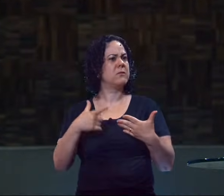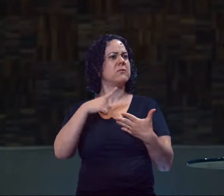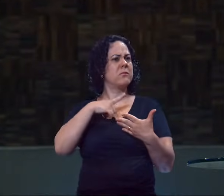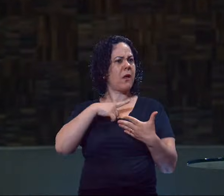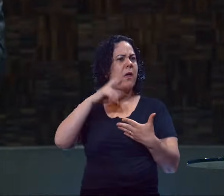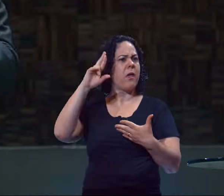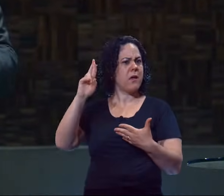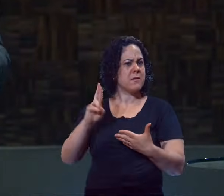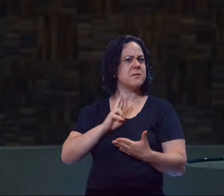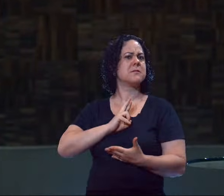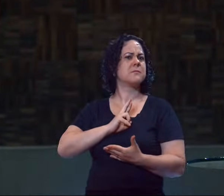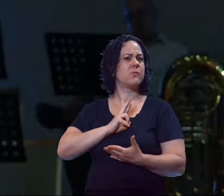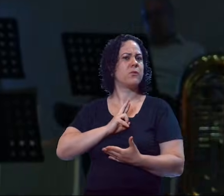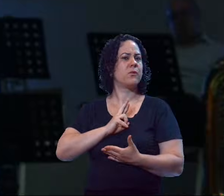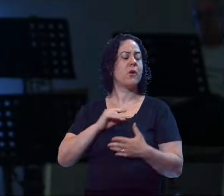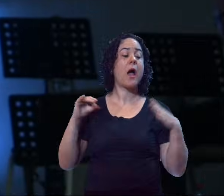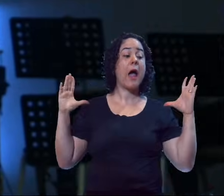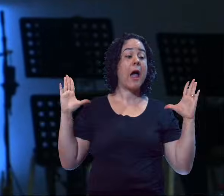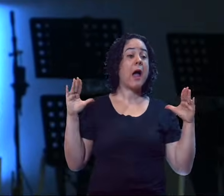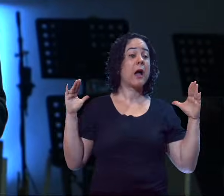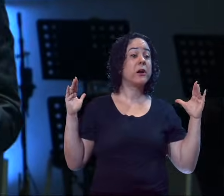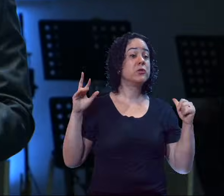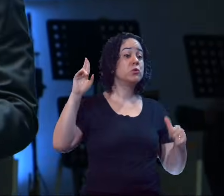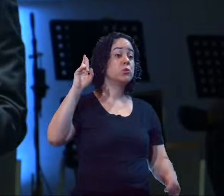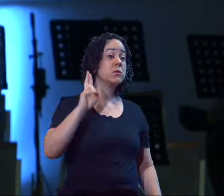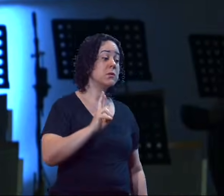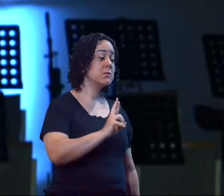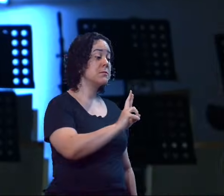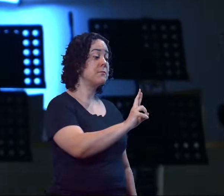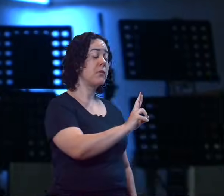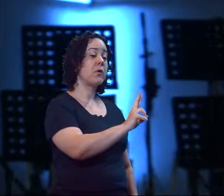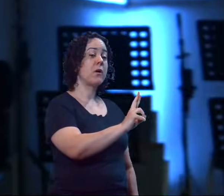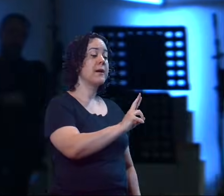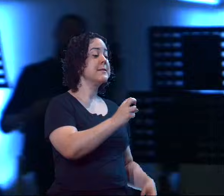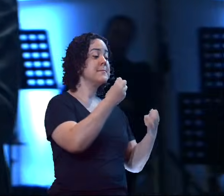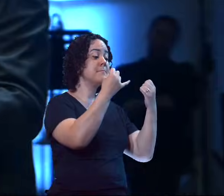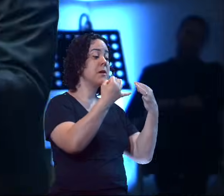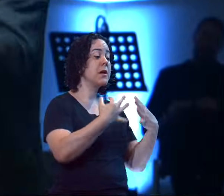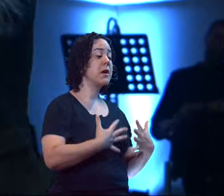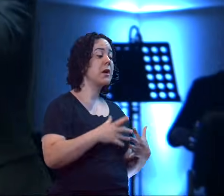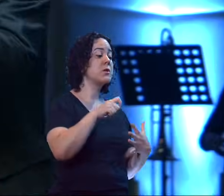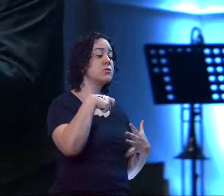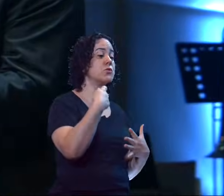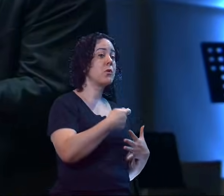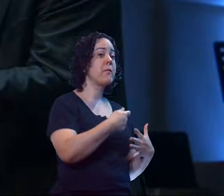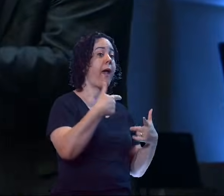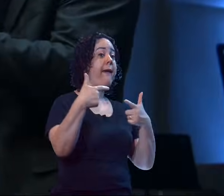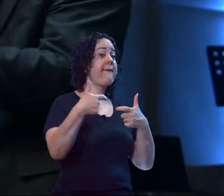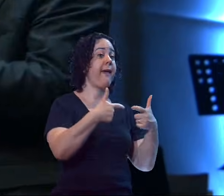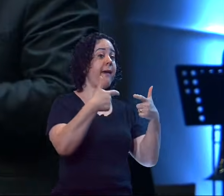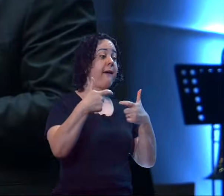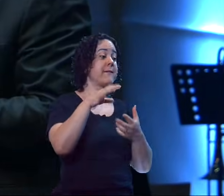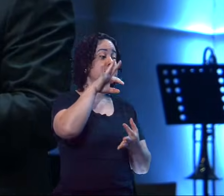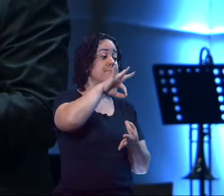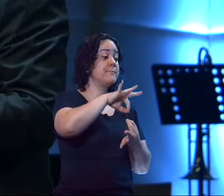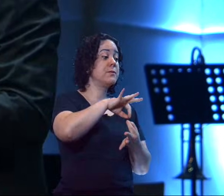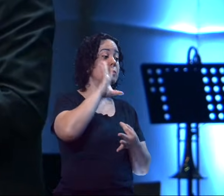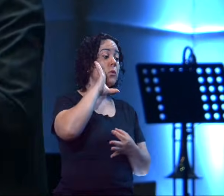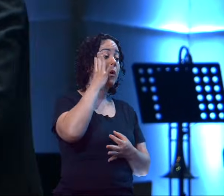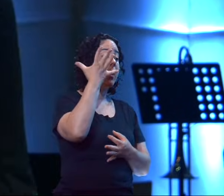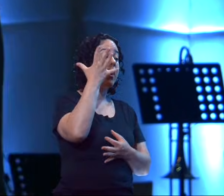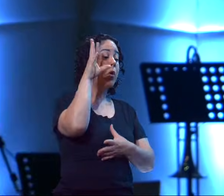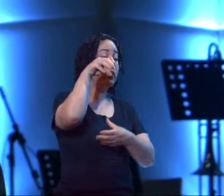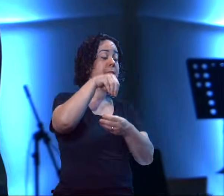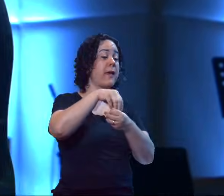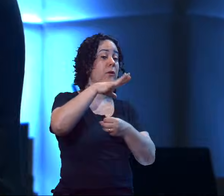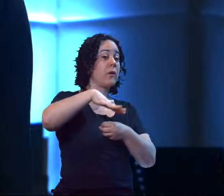chega, o anjo que traz a resposta, ele conta para ele a respeito de uma guerra espiritual que estava acontecendo,